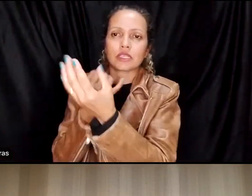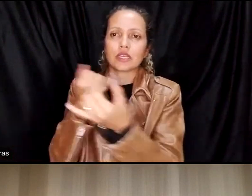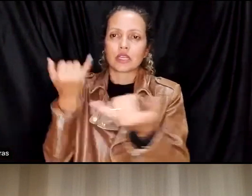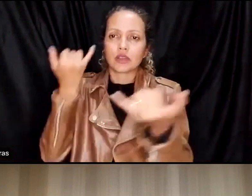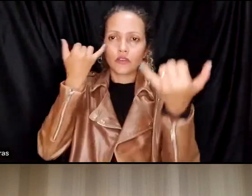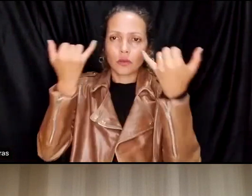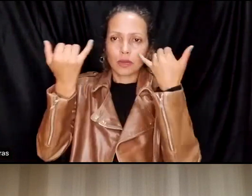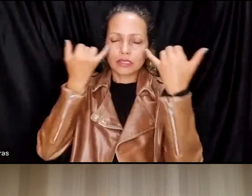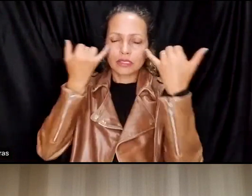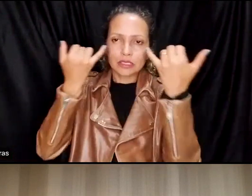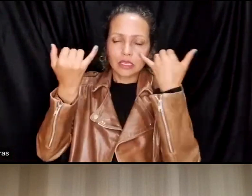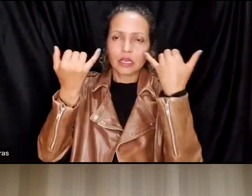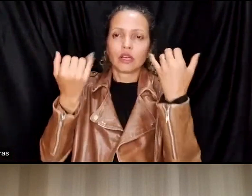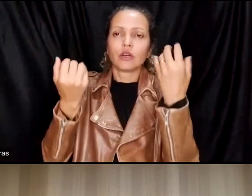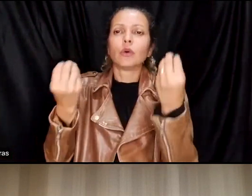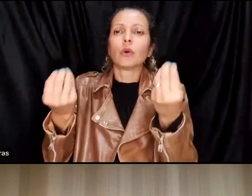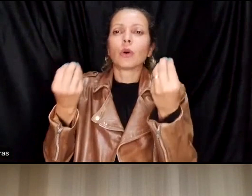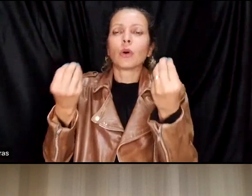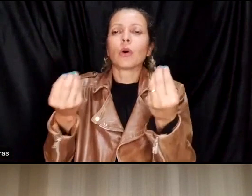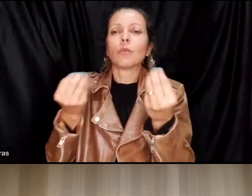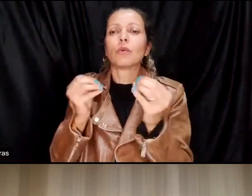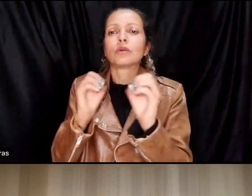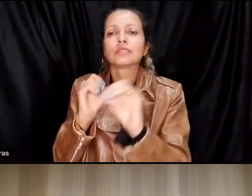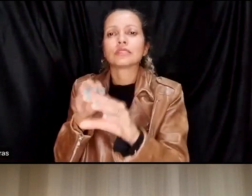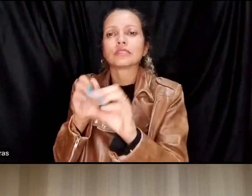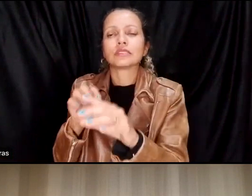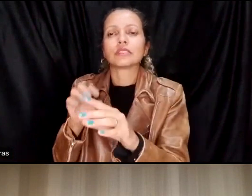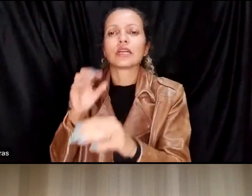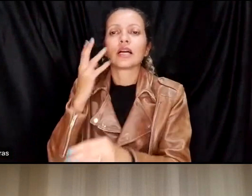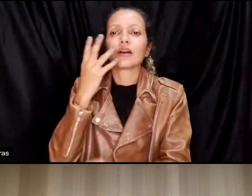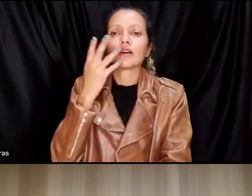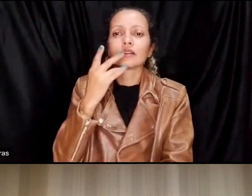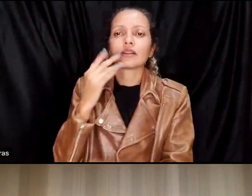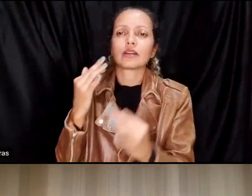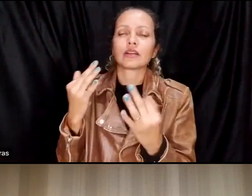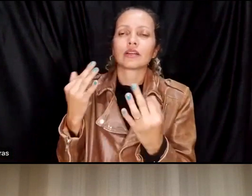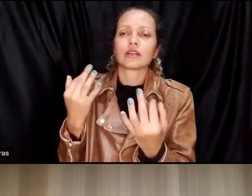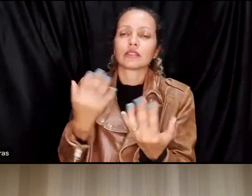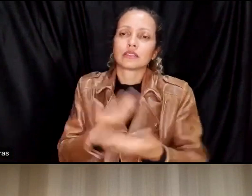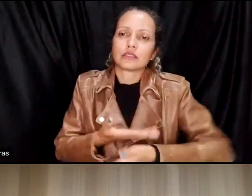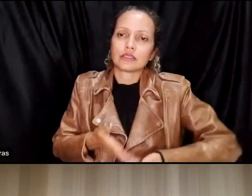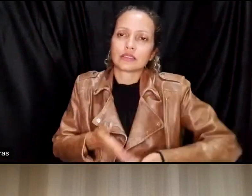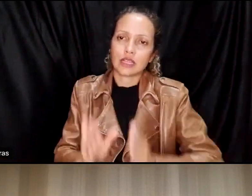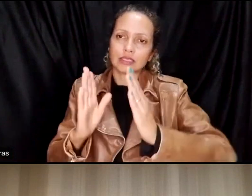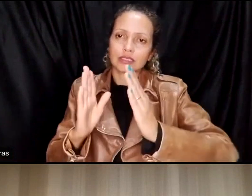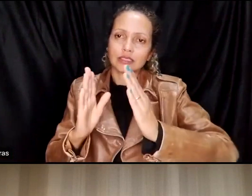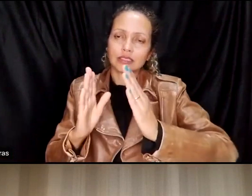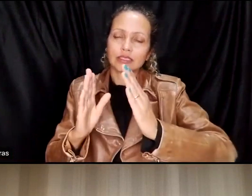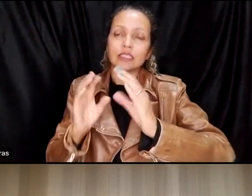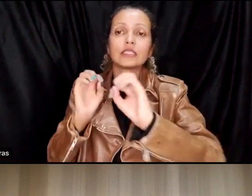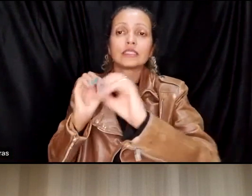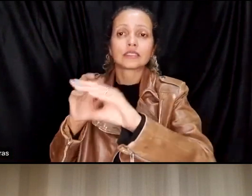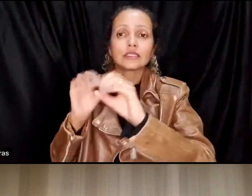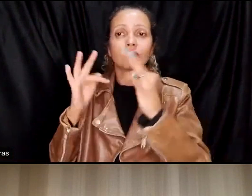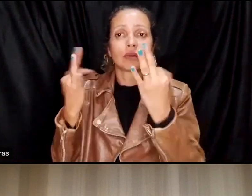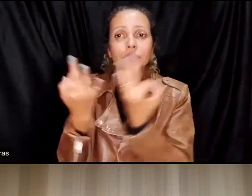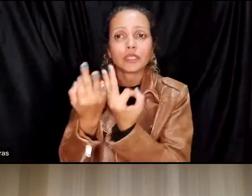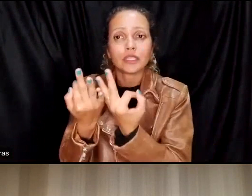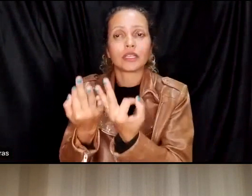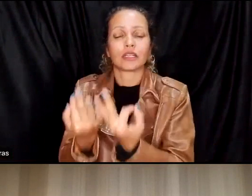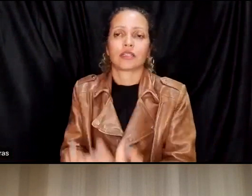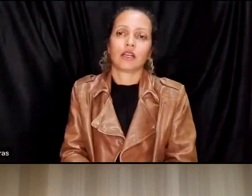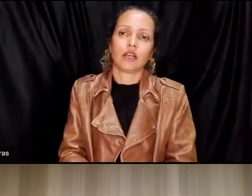família, onde ela vai buscar recursos. Agora, eu vou te dar um exemplo. Nasce criança surda em vários